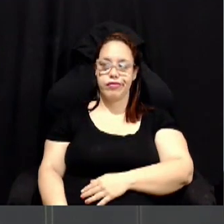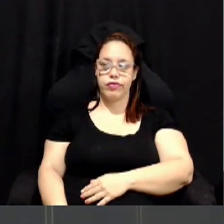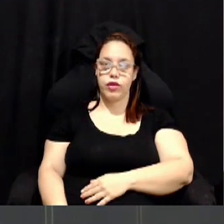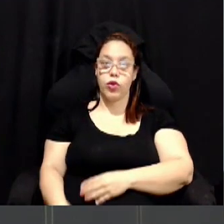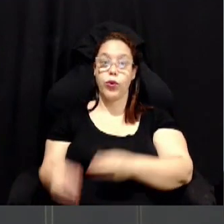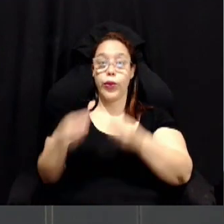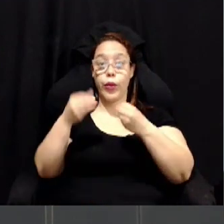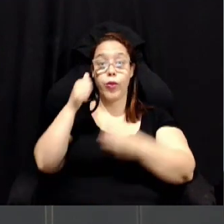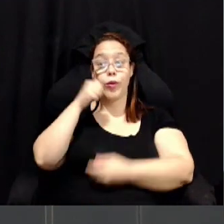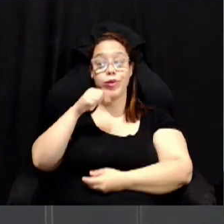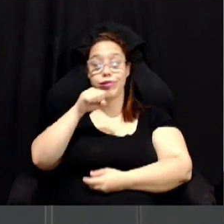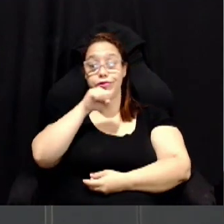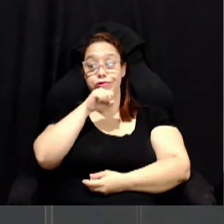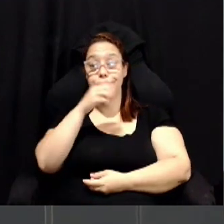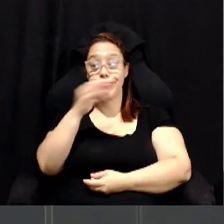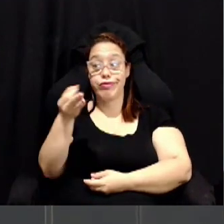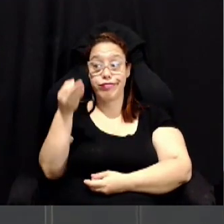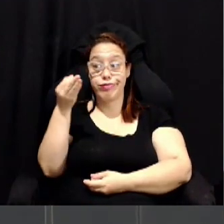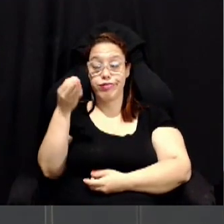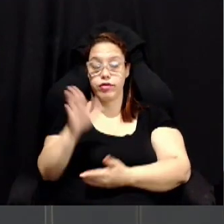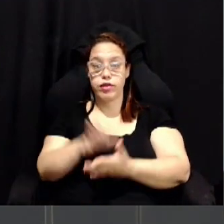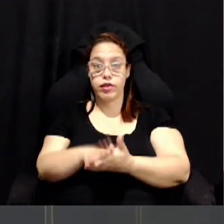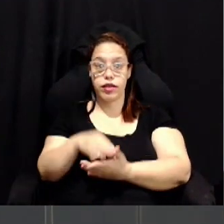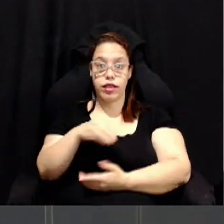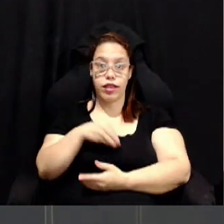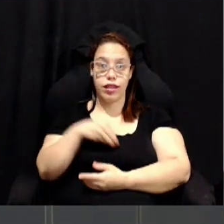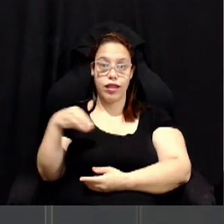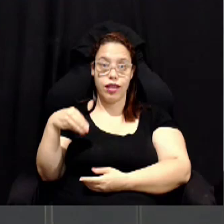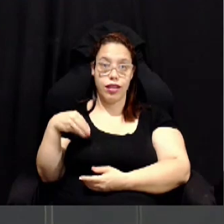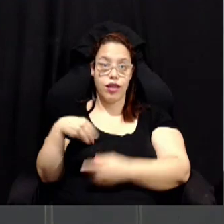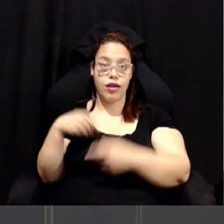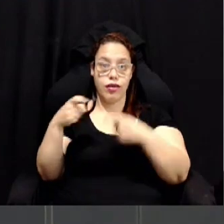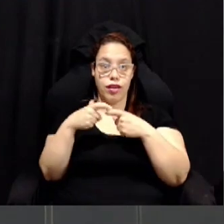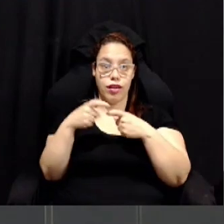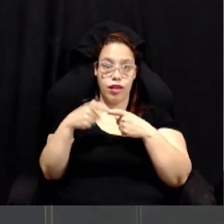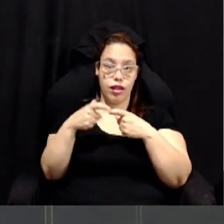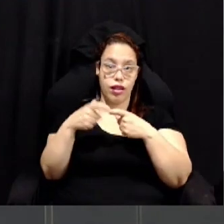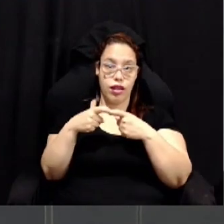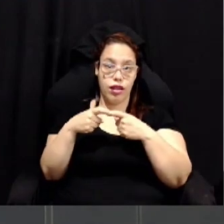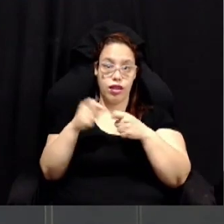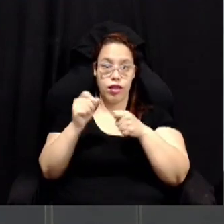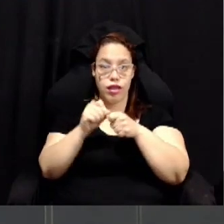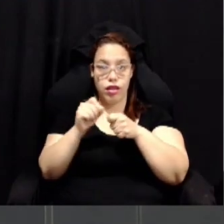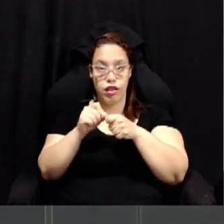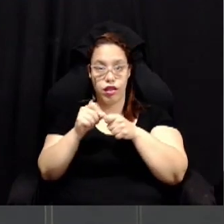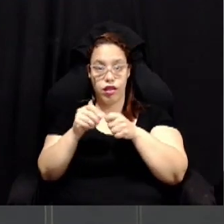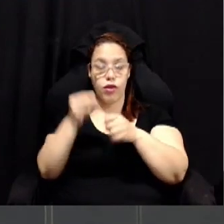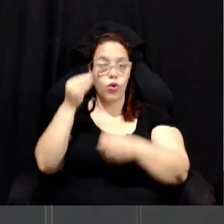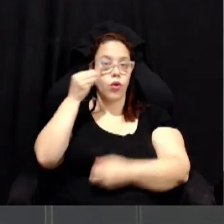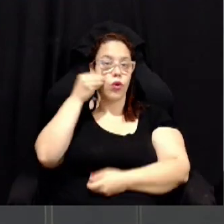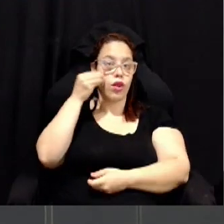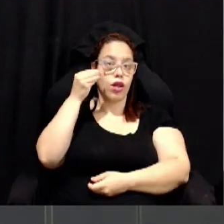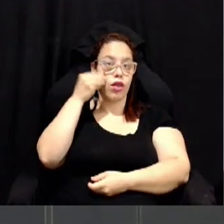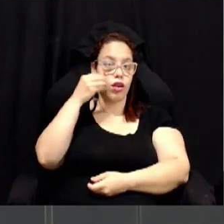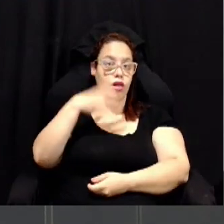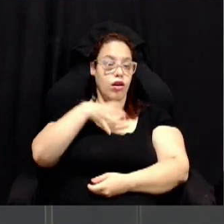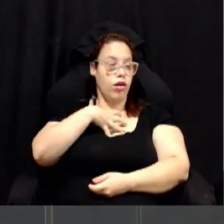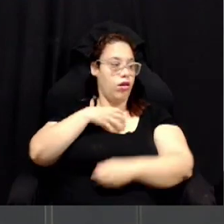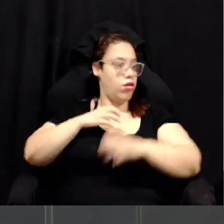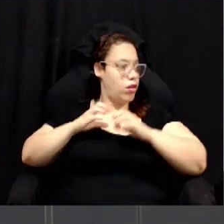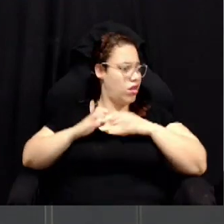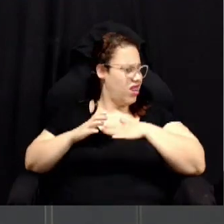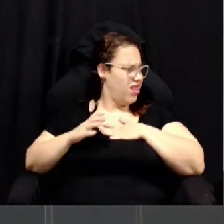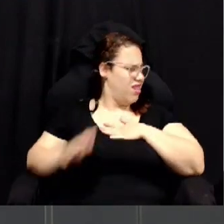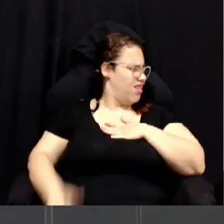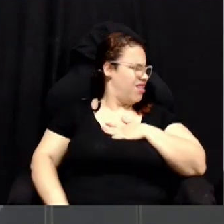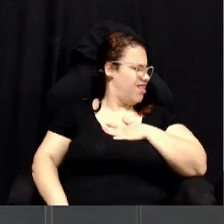a gente fica assim, cada exame que vai fazer, cada consulta que vai fazer, cada teste, você fica assim com o coração na mão. Ai, meu Deus, o que vai